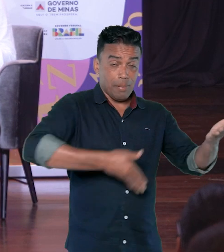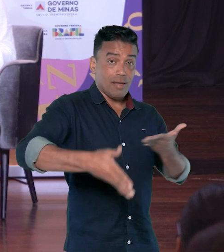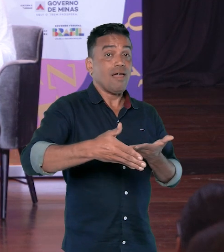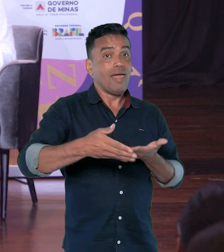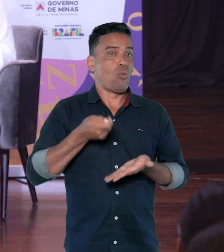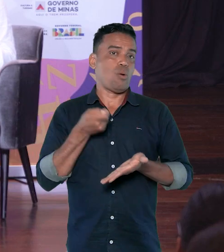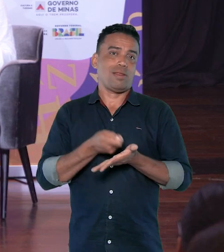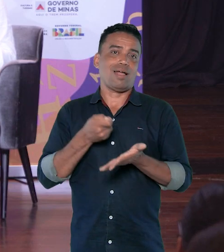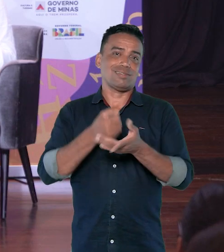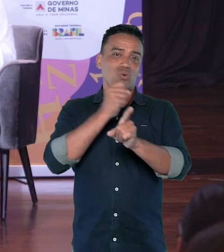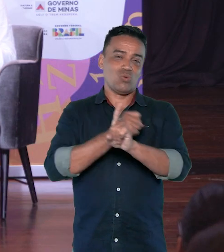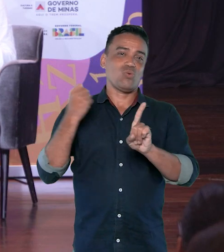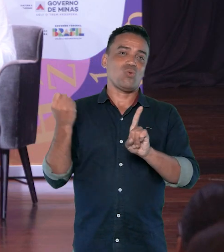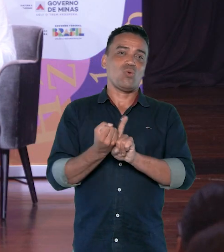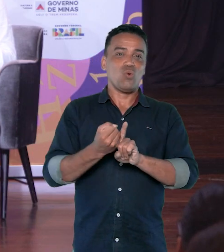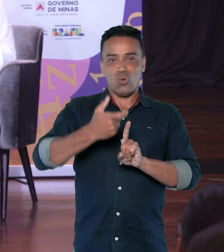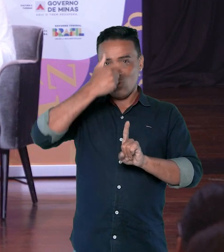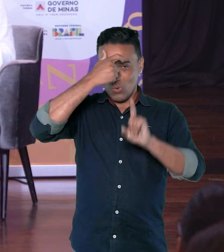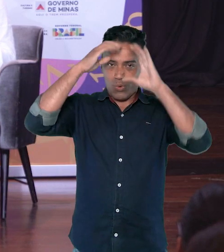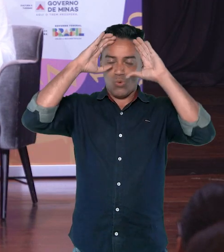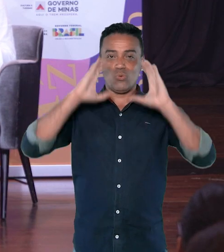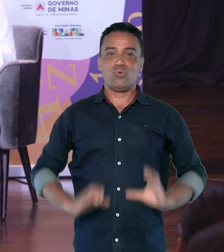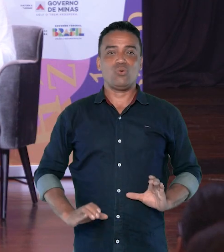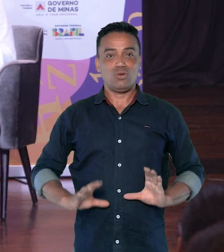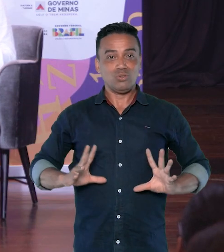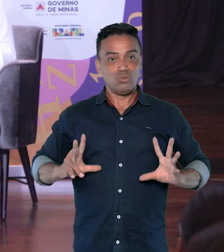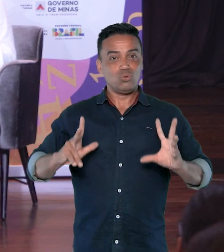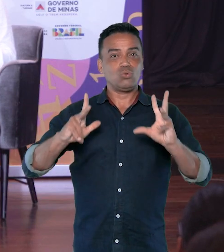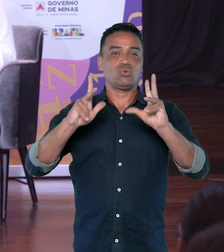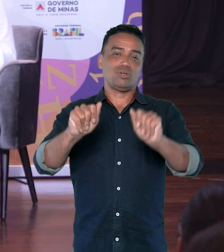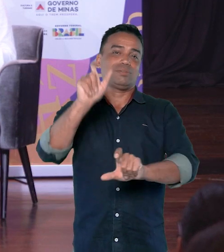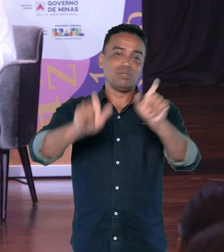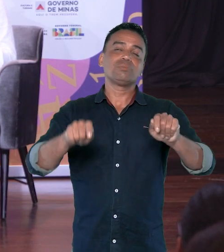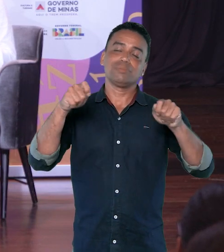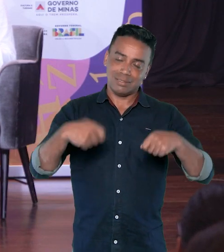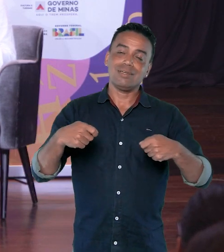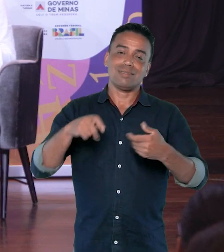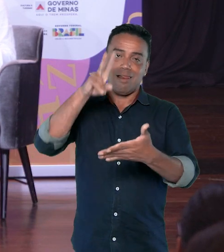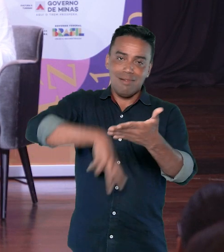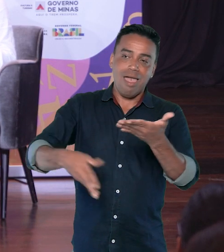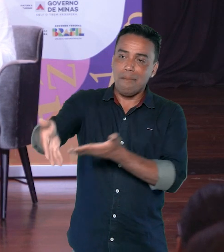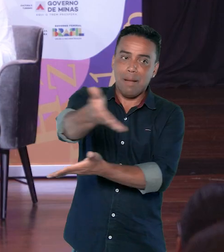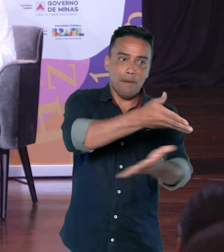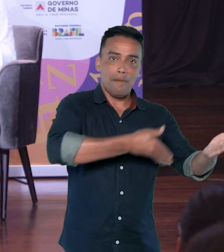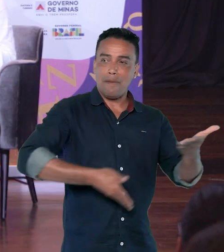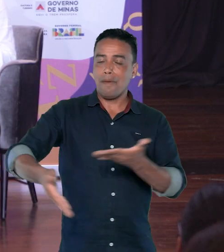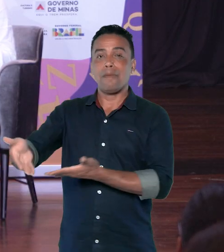nesses termos. É uma obrigação cidadã você compartilhar aquilo que você